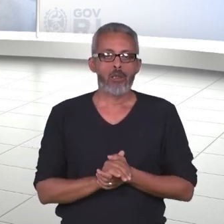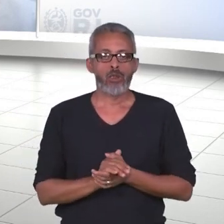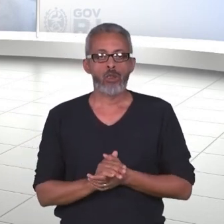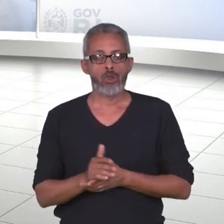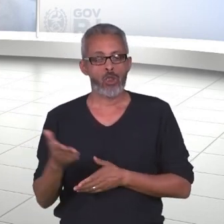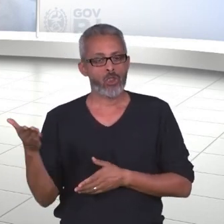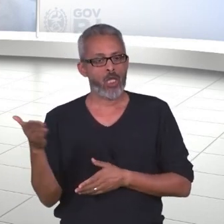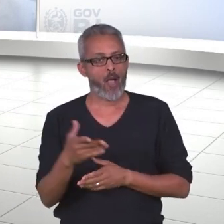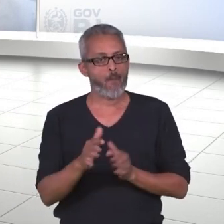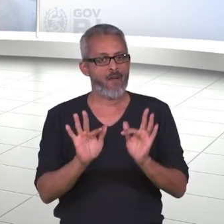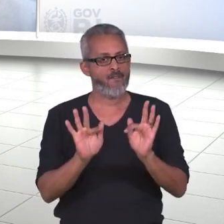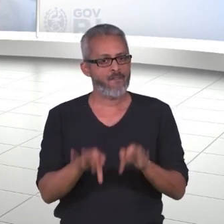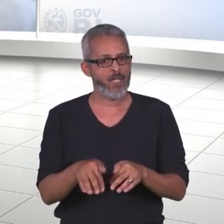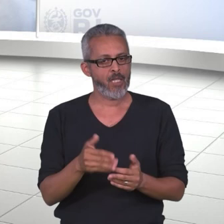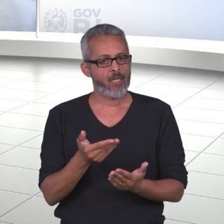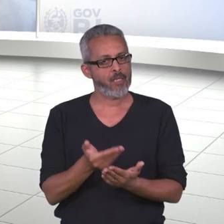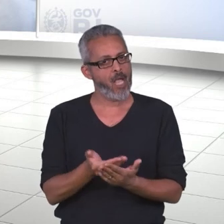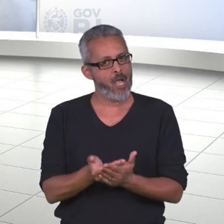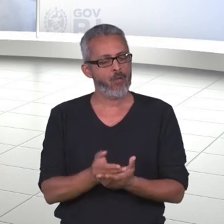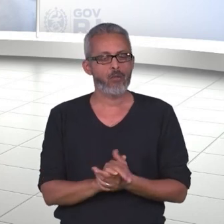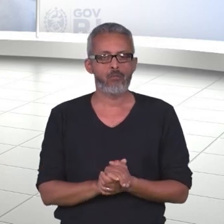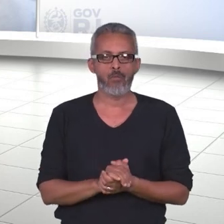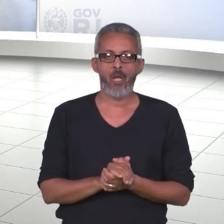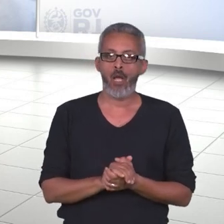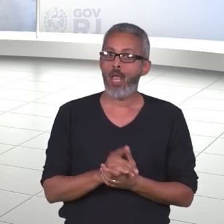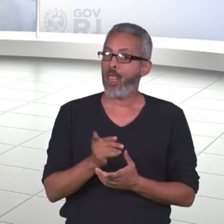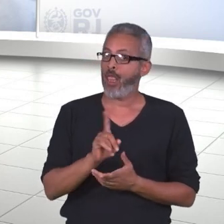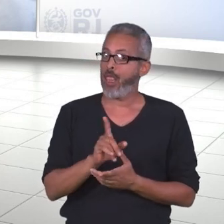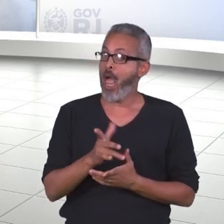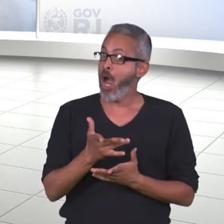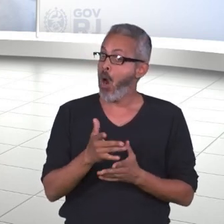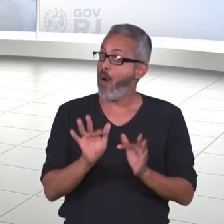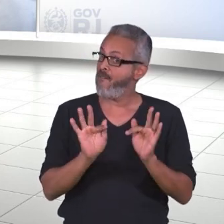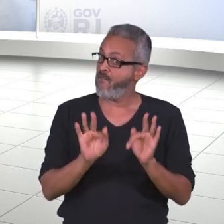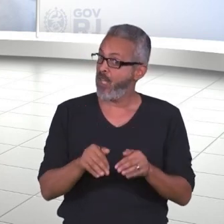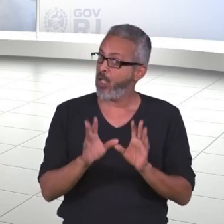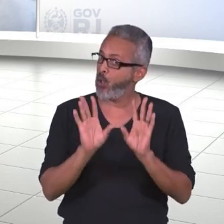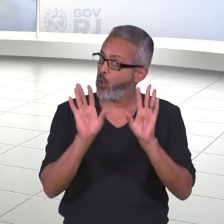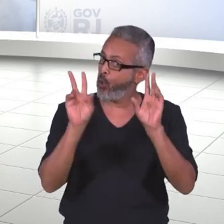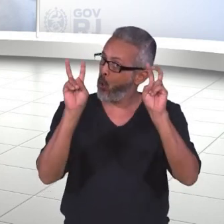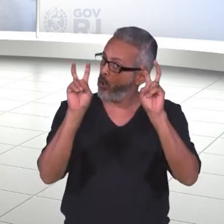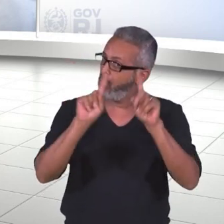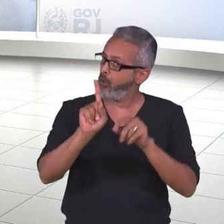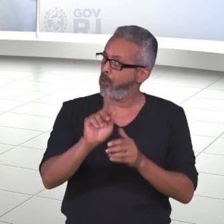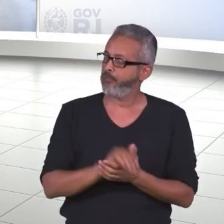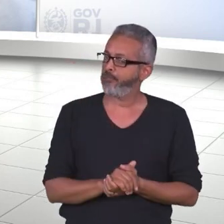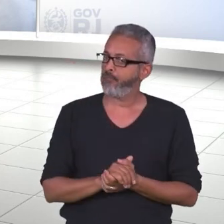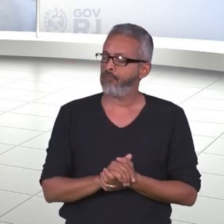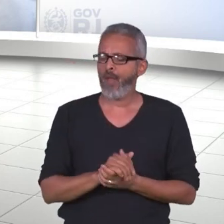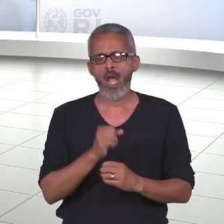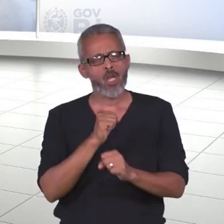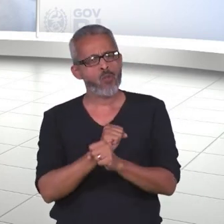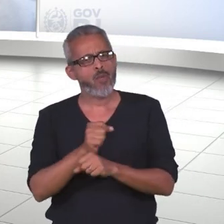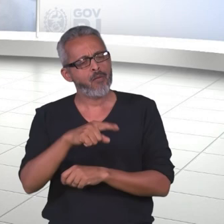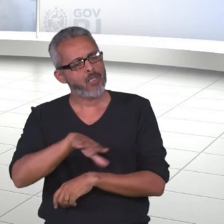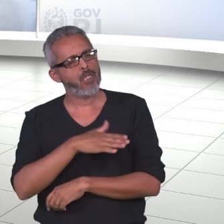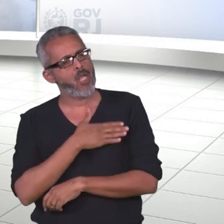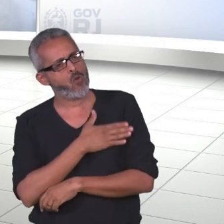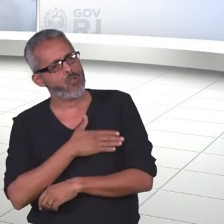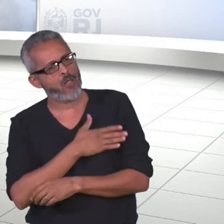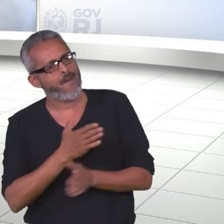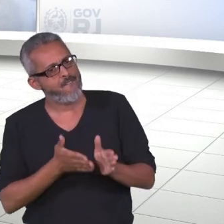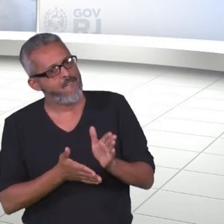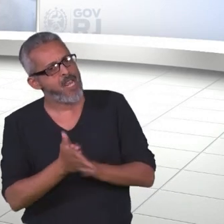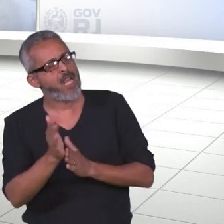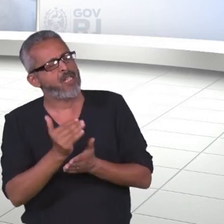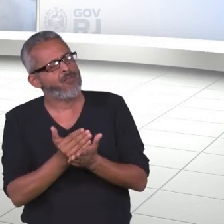uma descansada, né? Chegamos ao fim dessa aula, mas não ao fim desse assunto, hein? Espero que